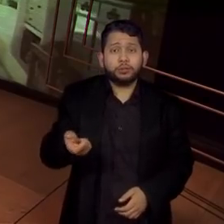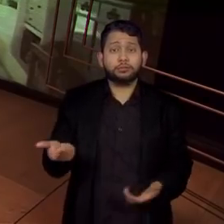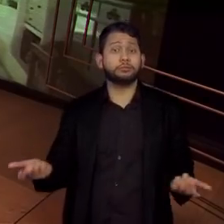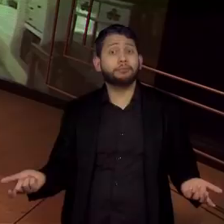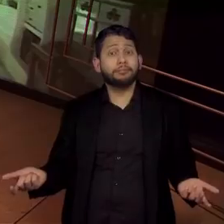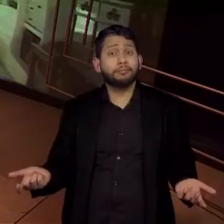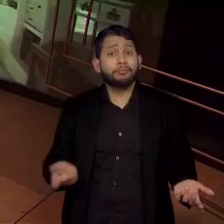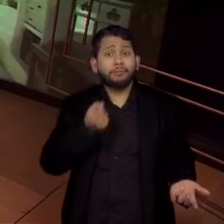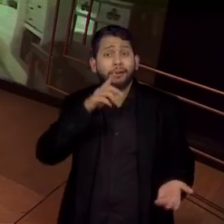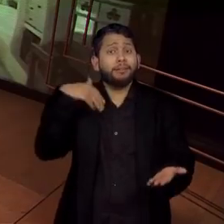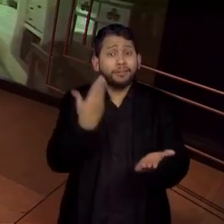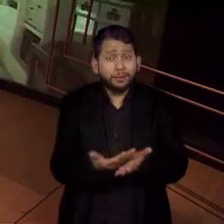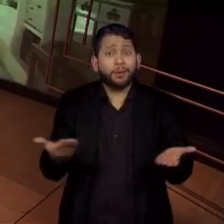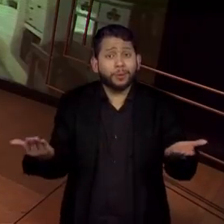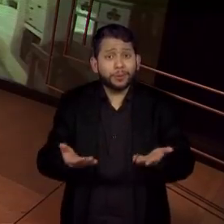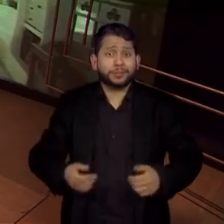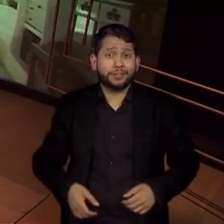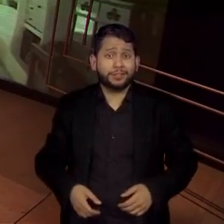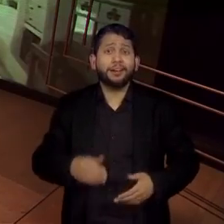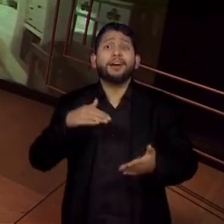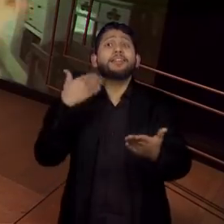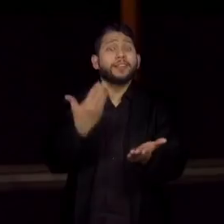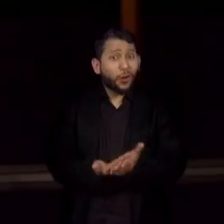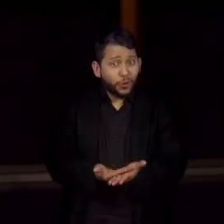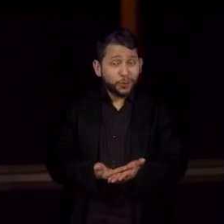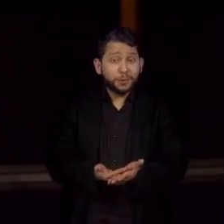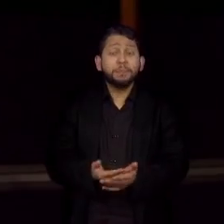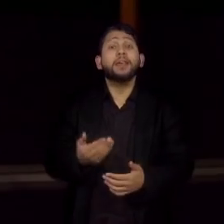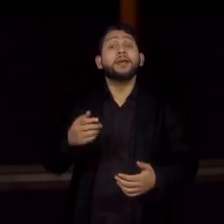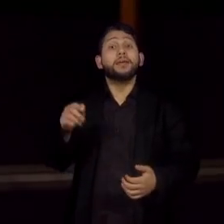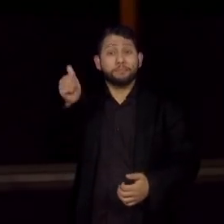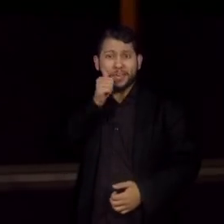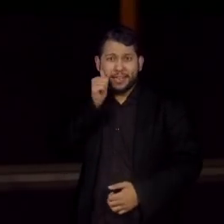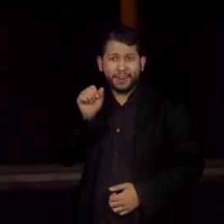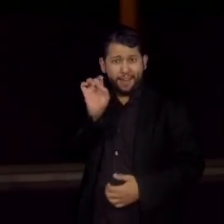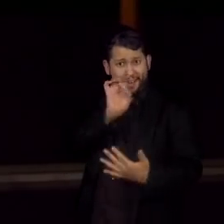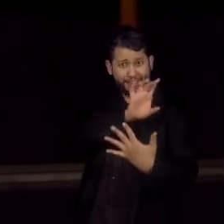fritar ovo até hoje eu sou expert em fritar ovo.